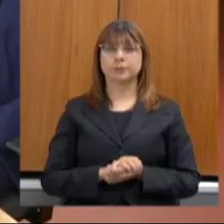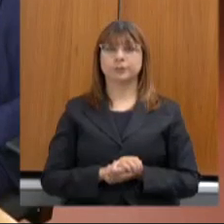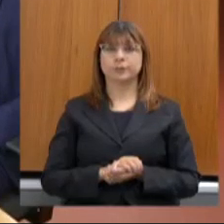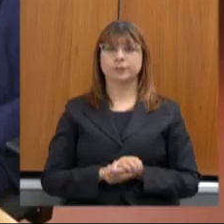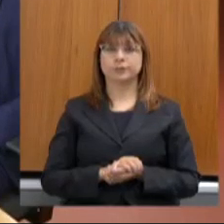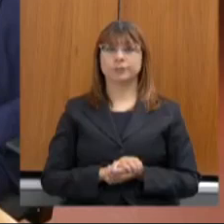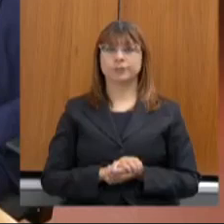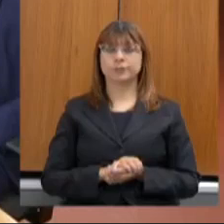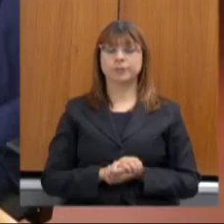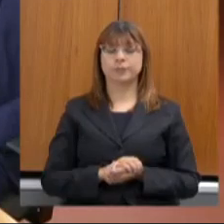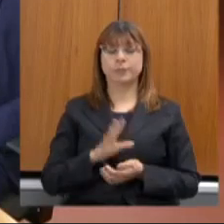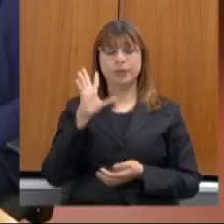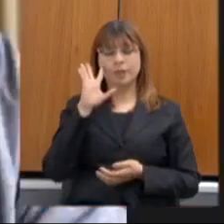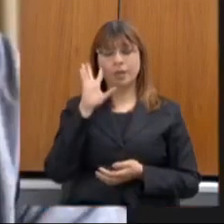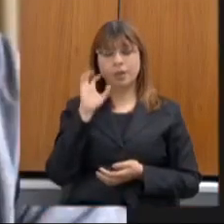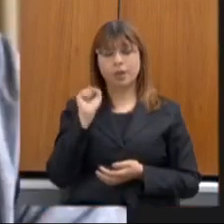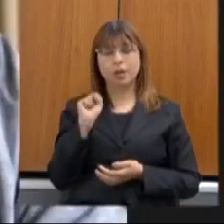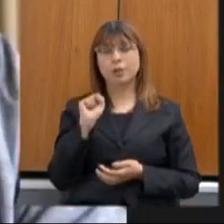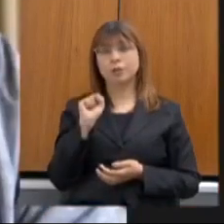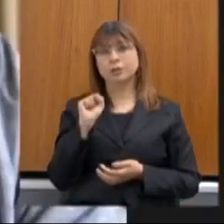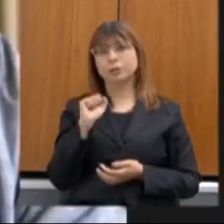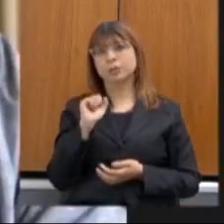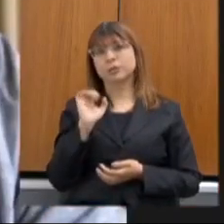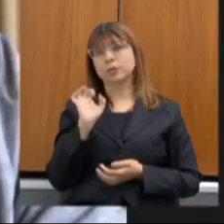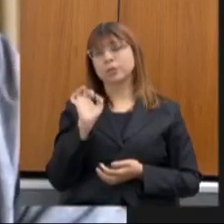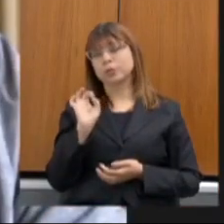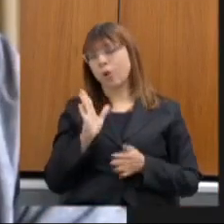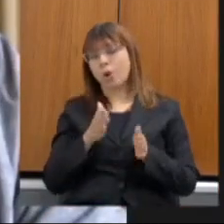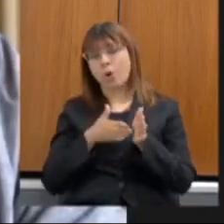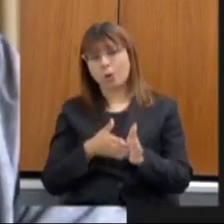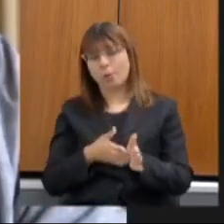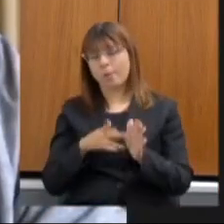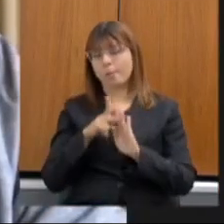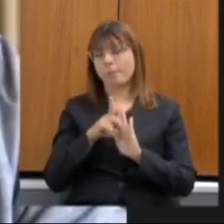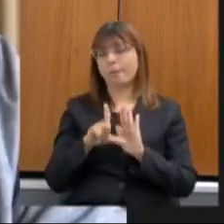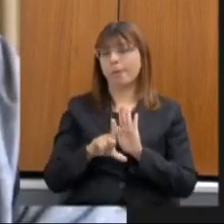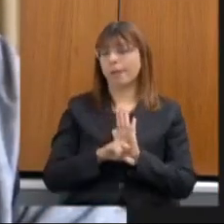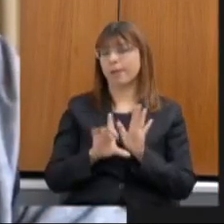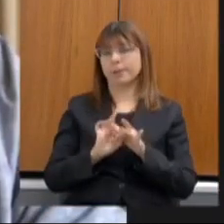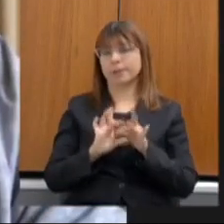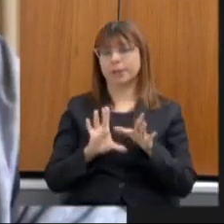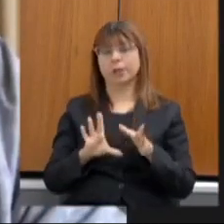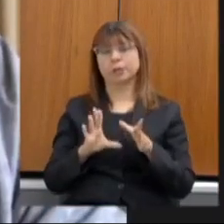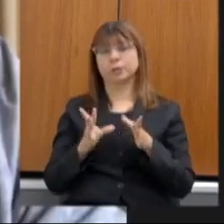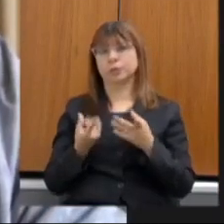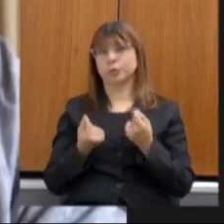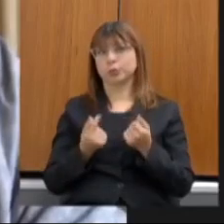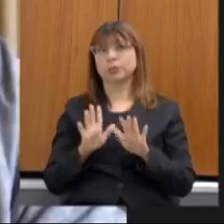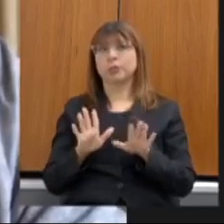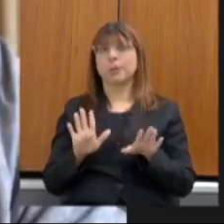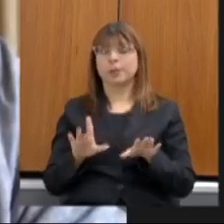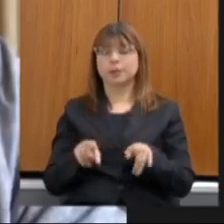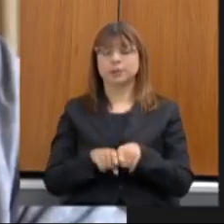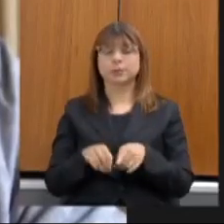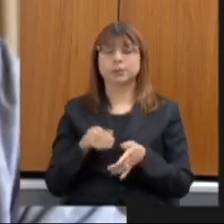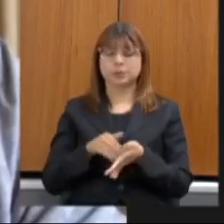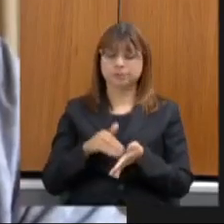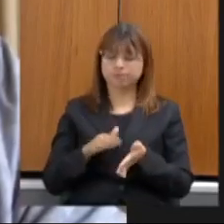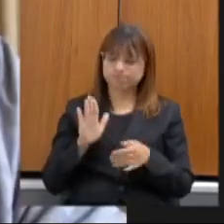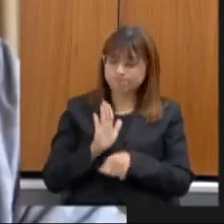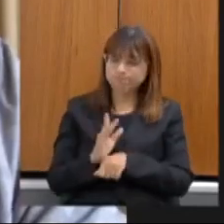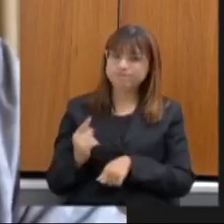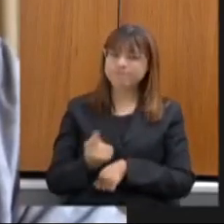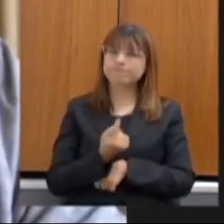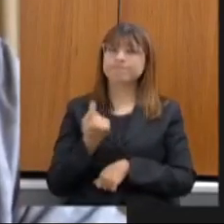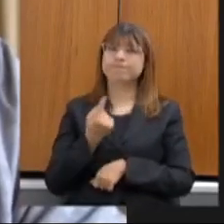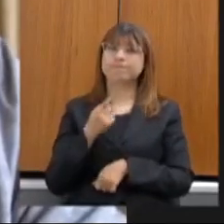e é Fernando Acho que mais do que o acompanhamento ao perto Liberdade econômica e a secretaria de mesmo passe isso ajudou a